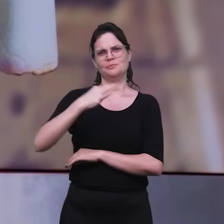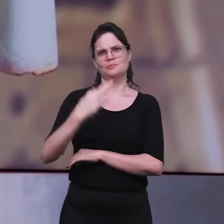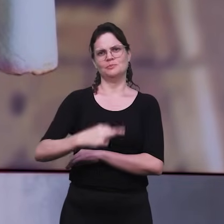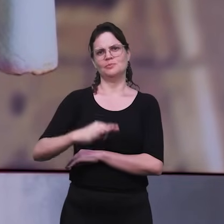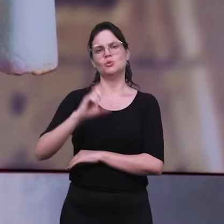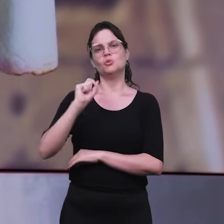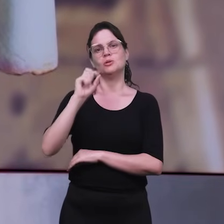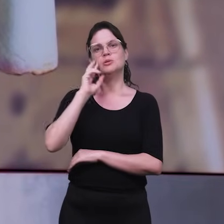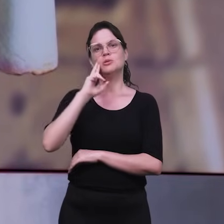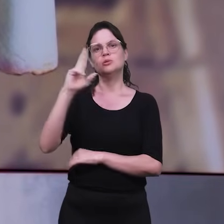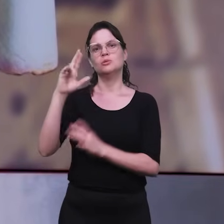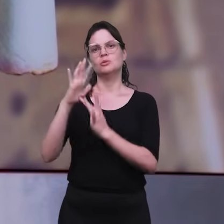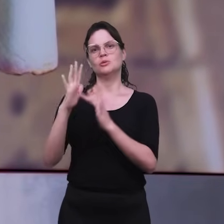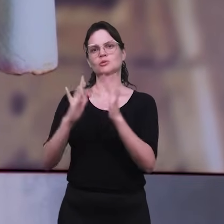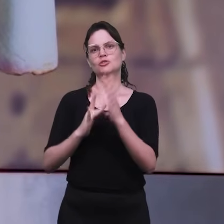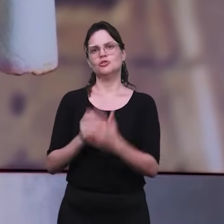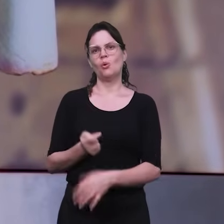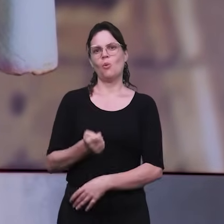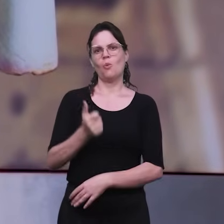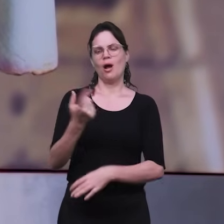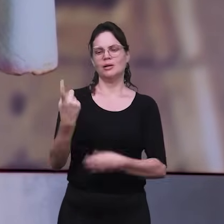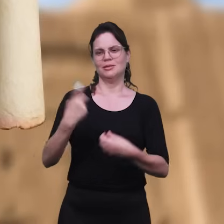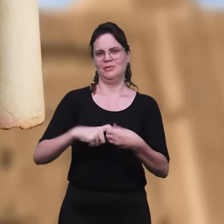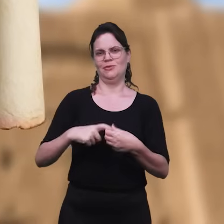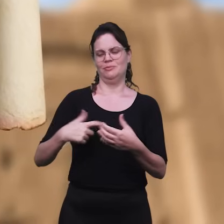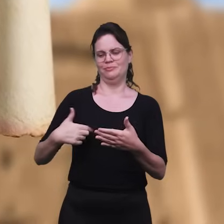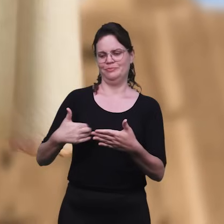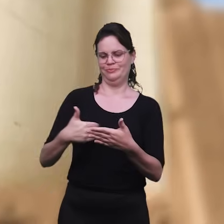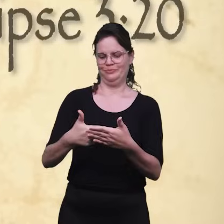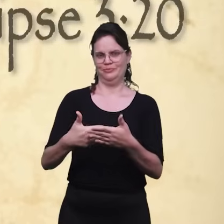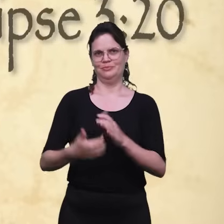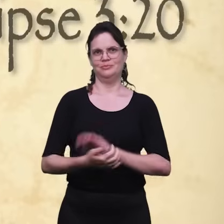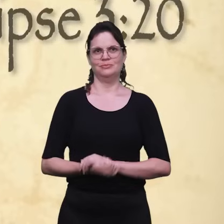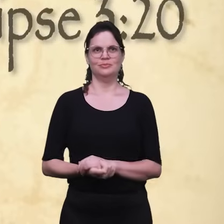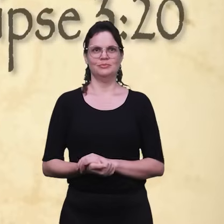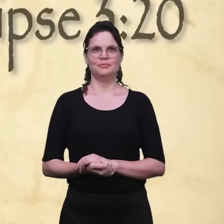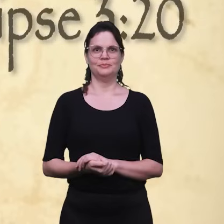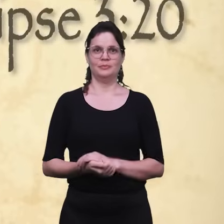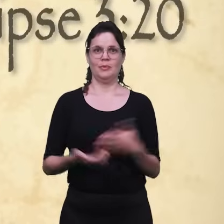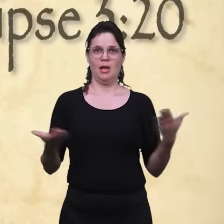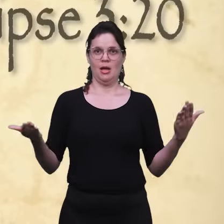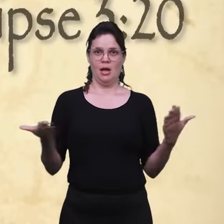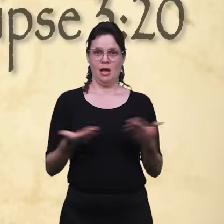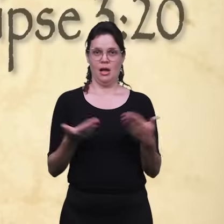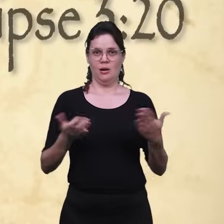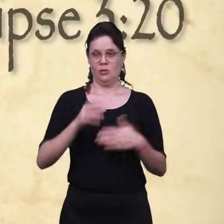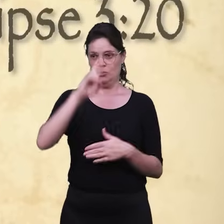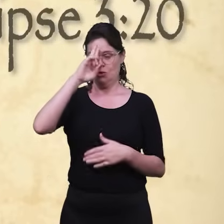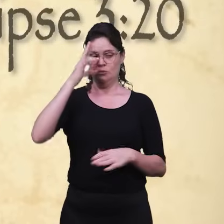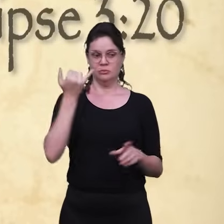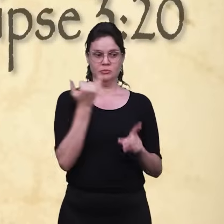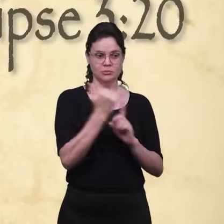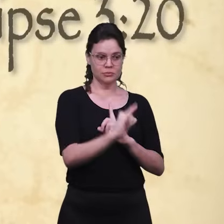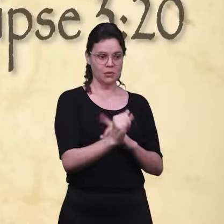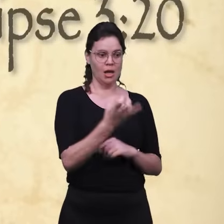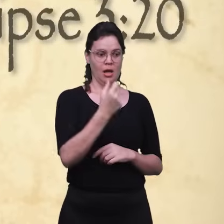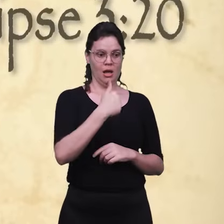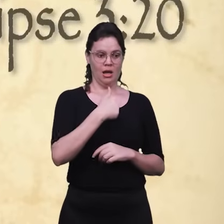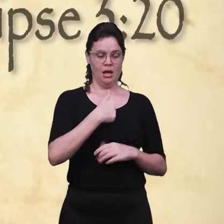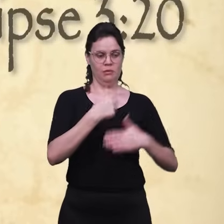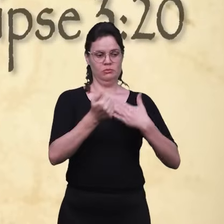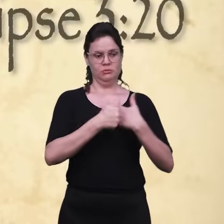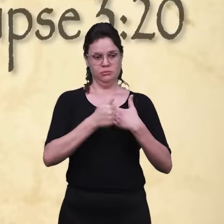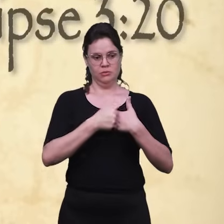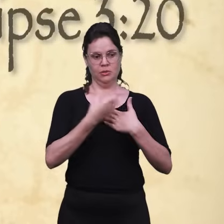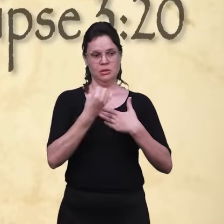certeza de que o Senhor Jesus está às portas. Eis que estou à porta e bato. Se alguém ouvir a minha